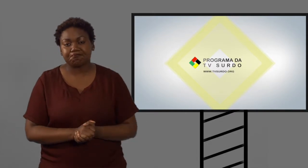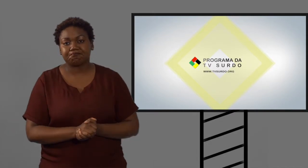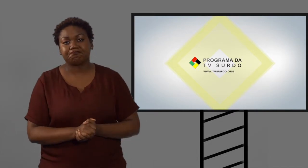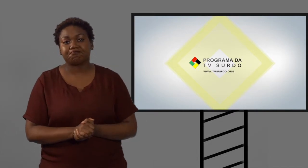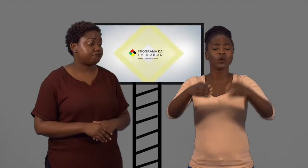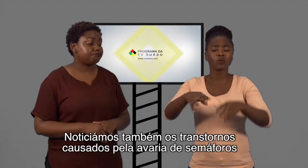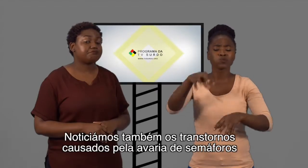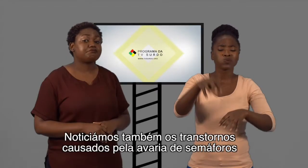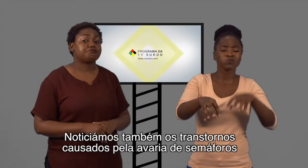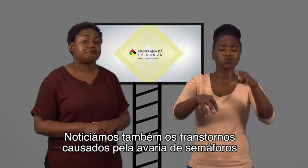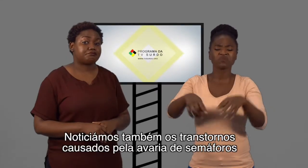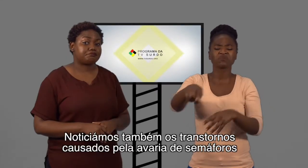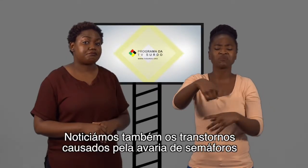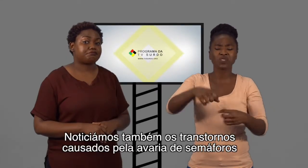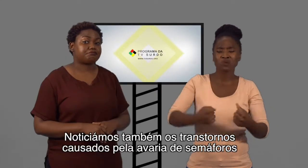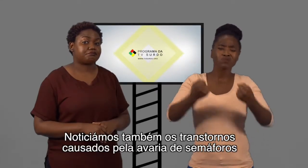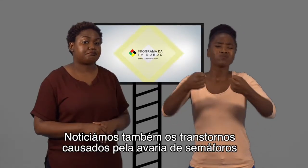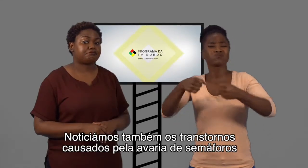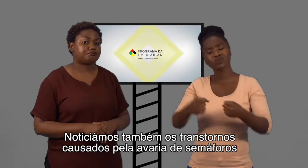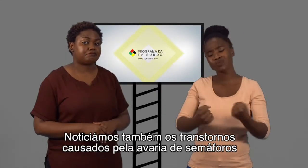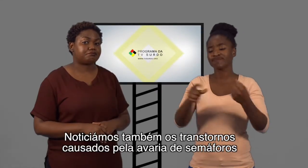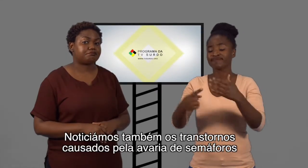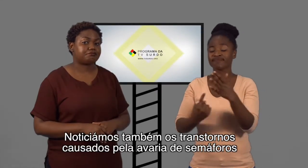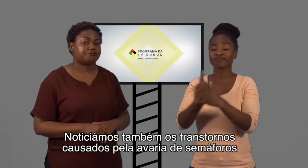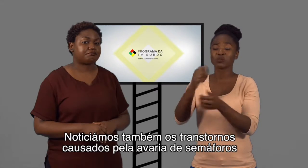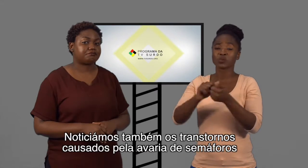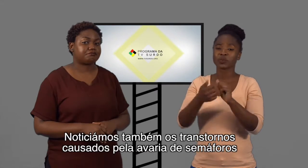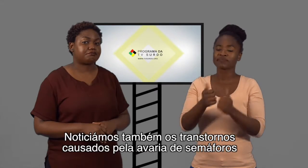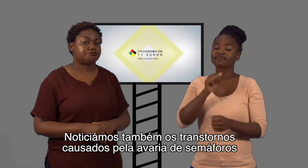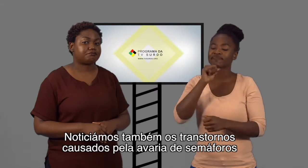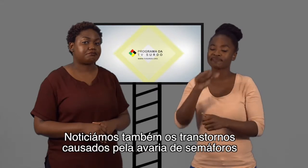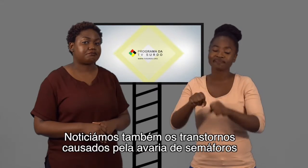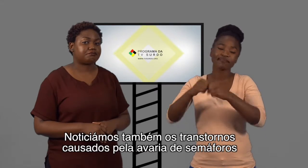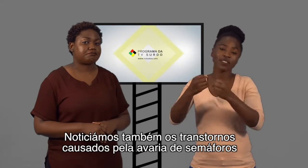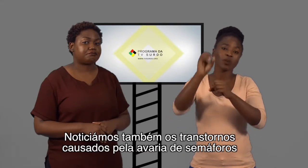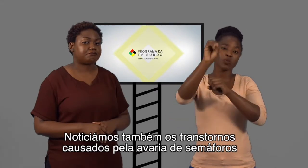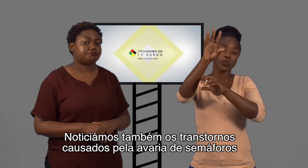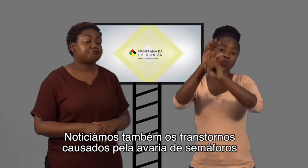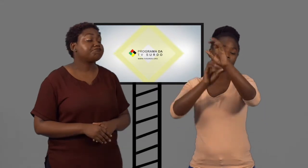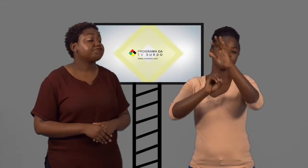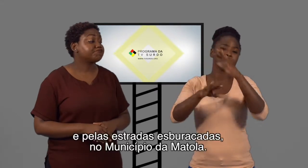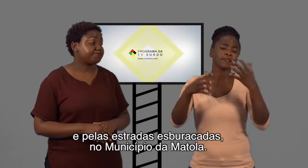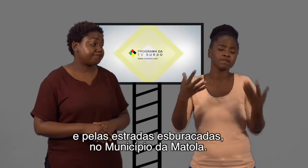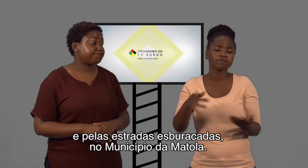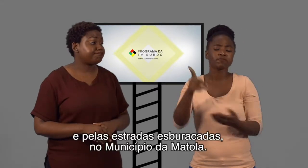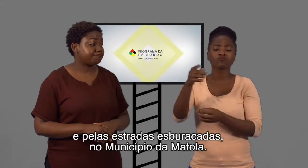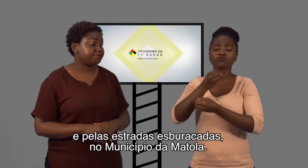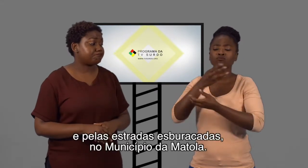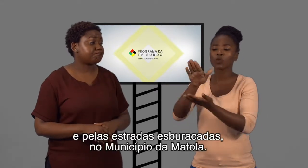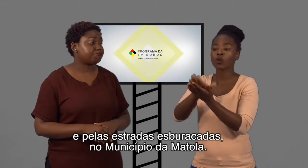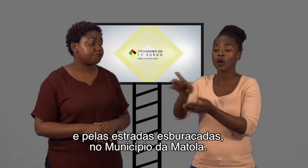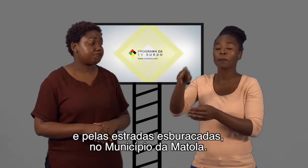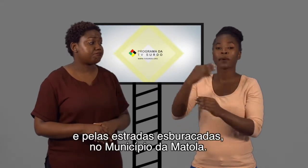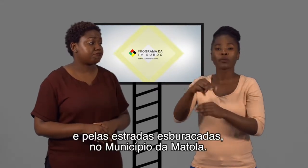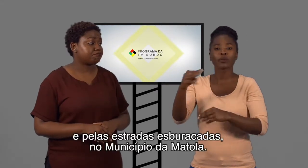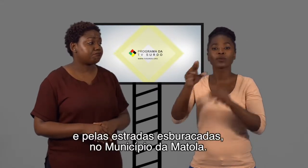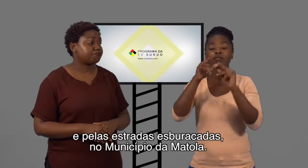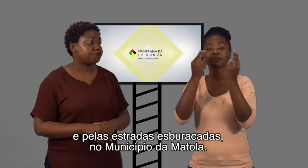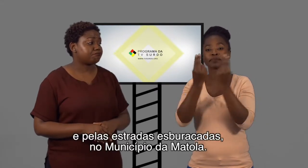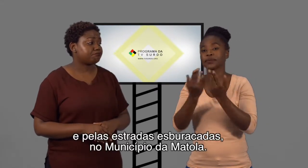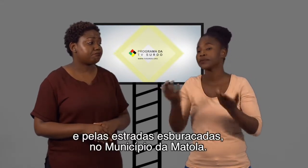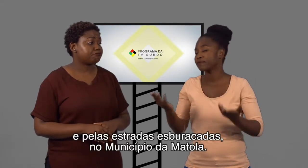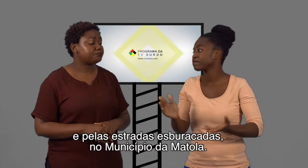sanitárias. Noticiamos também os transtornos causados pela avaria dos semáforos e pelas estradas esburacadas